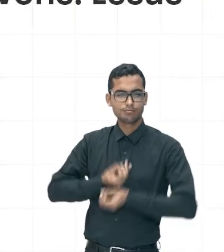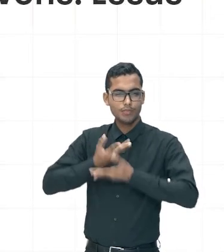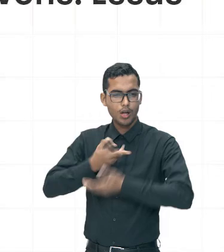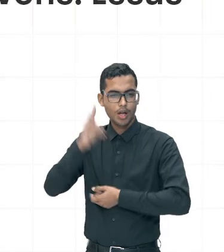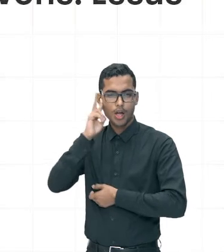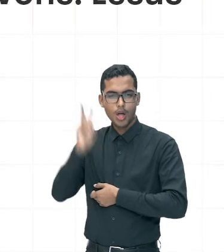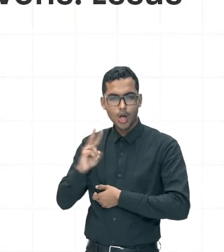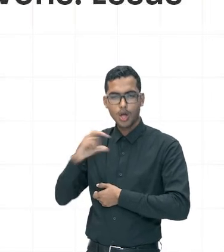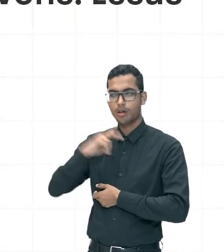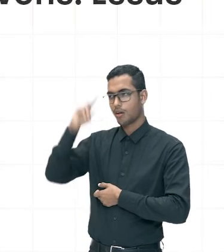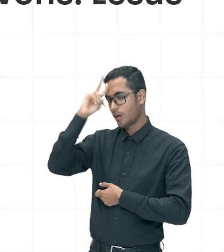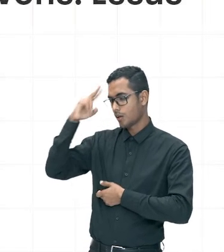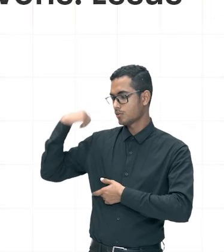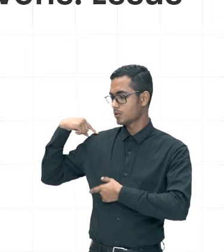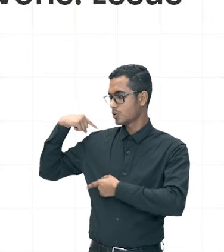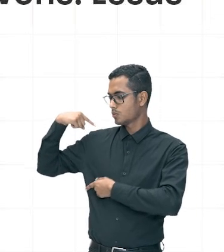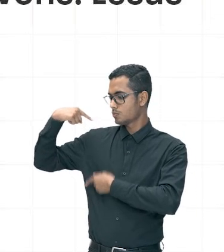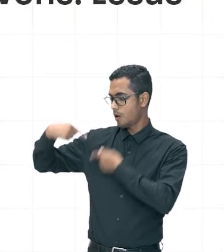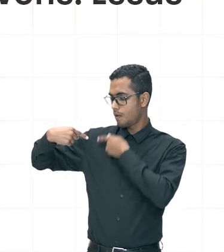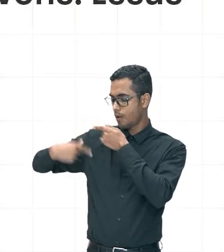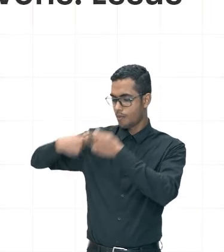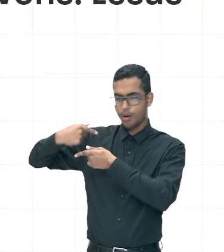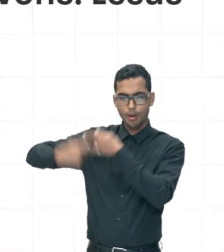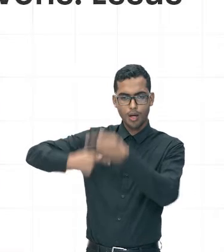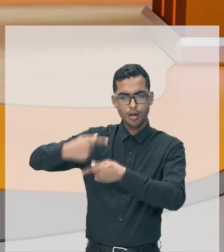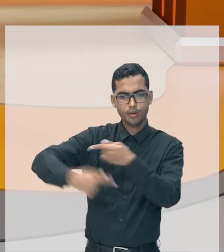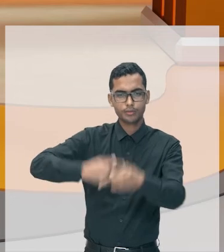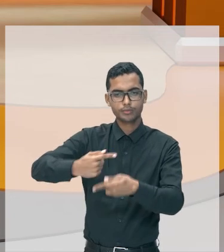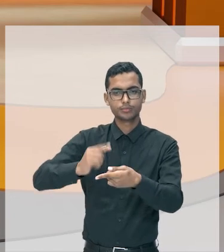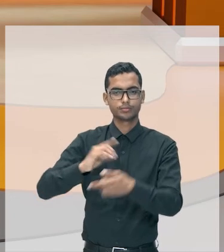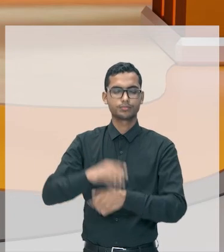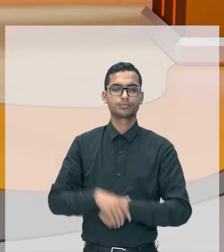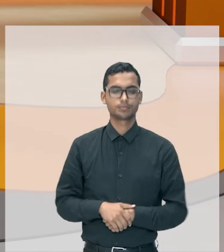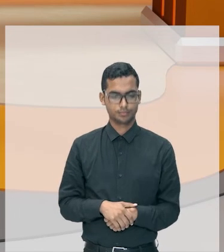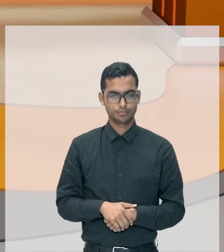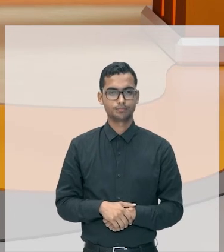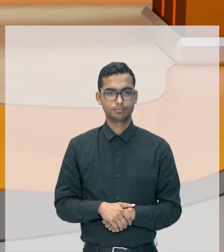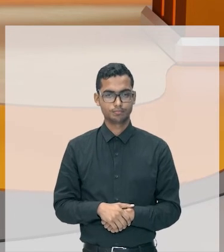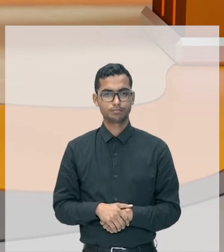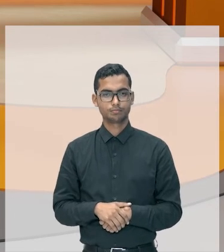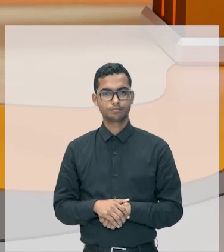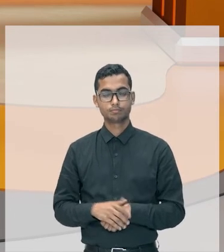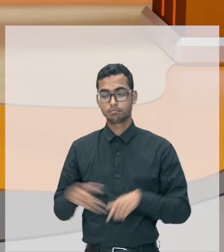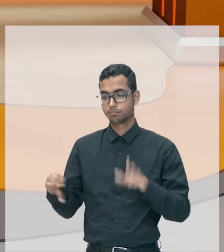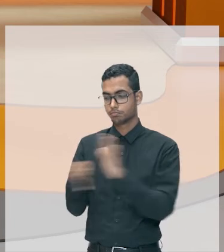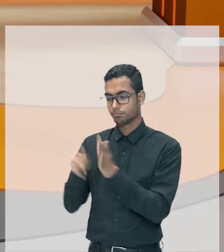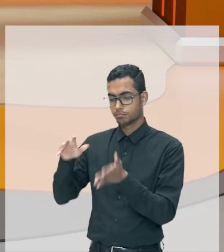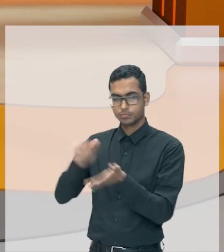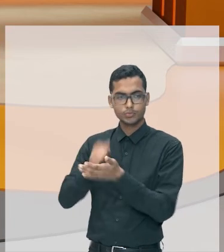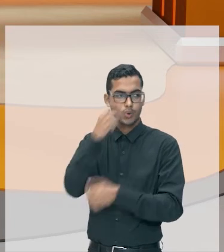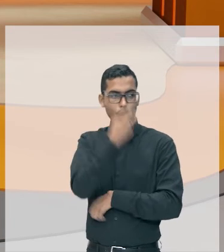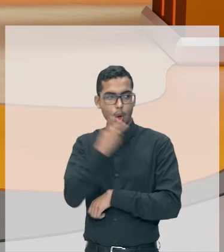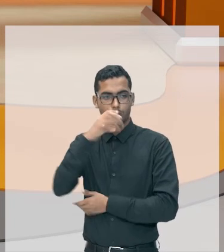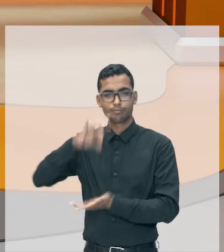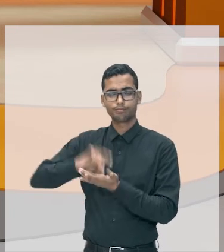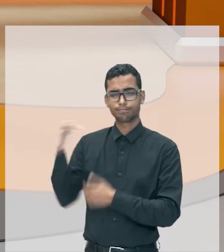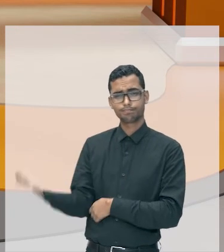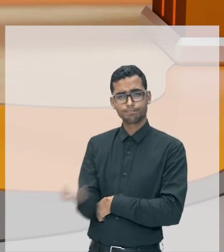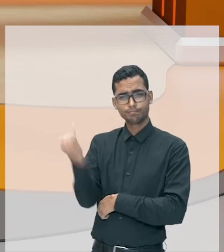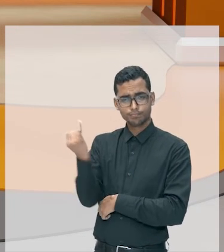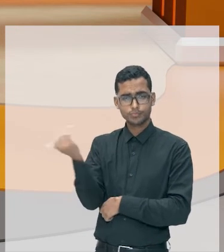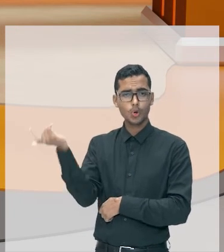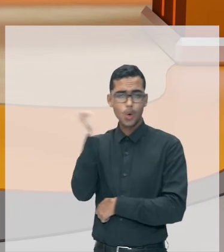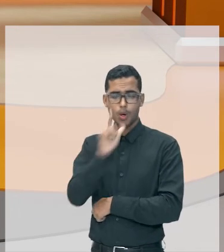que passam de uma pessoa para outra. Então, os registros orais também são extremamente importantes para